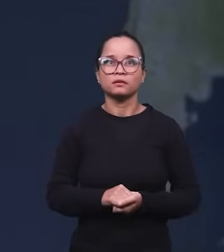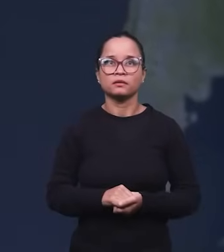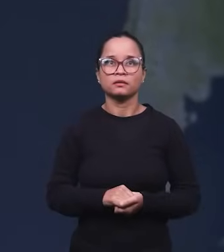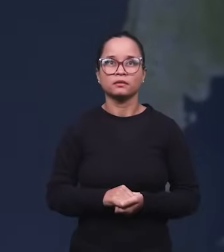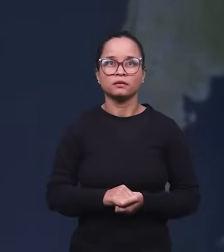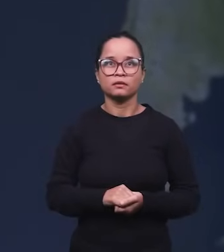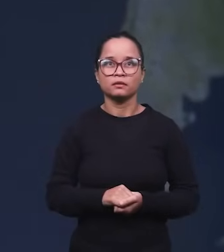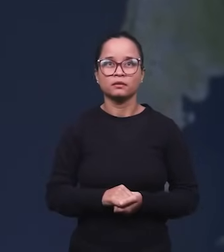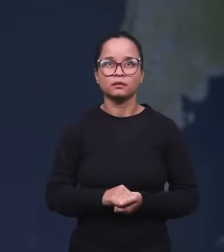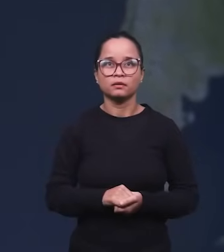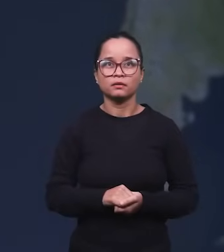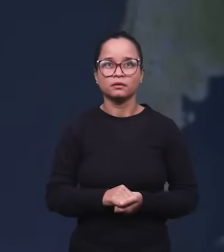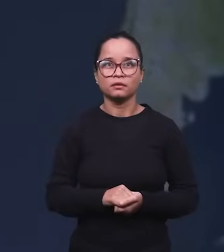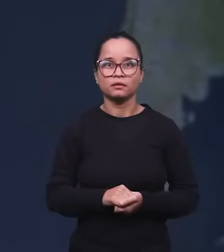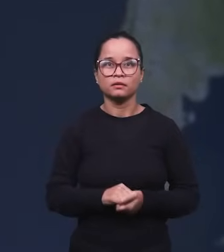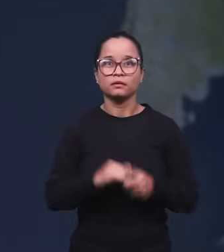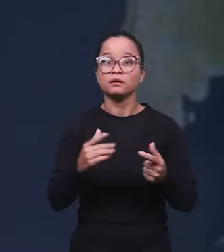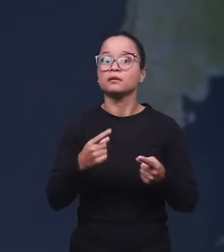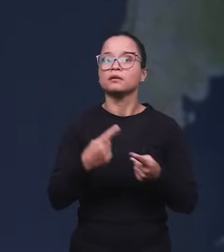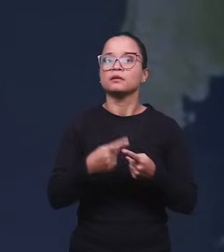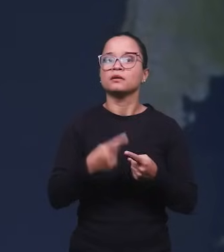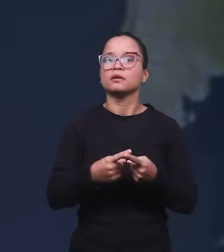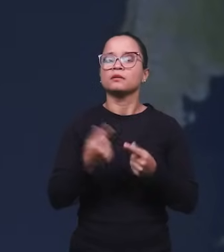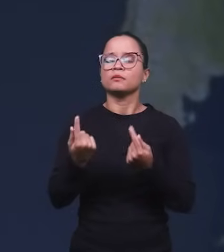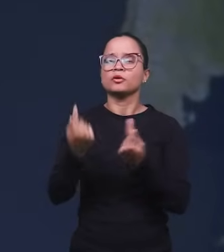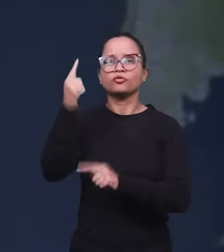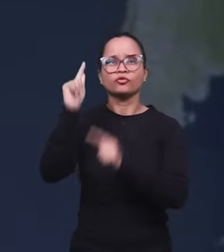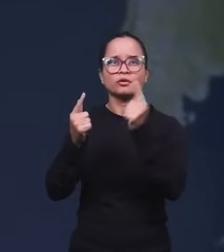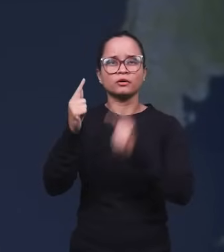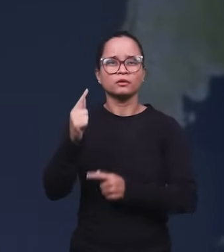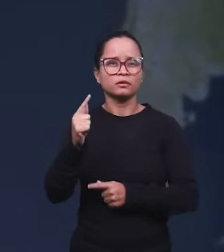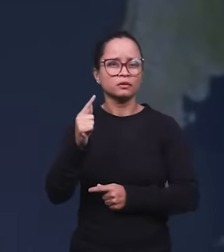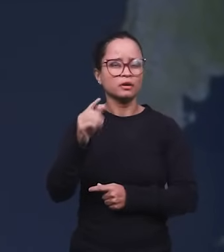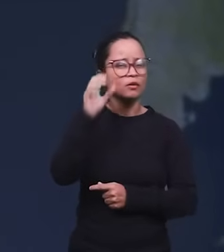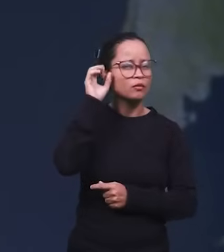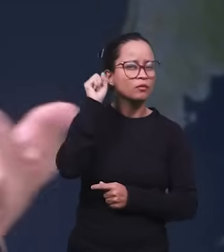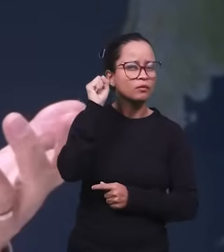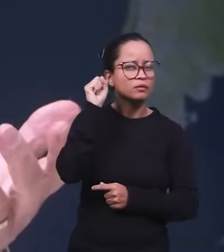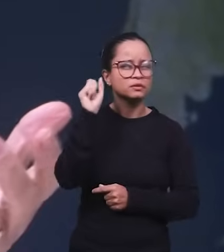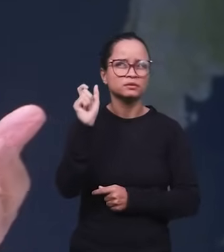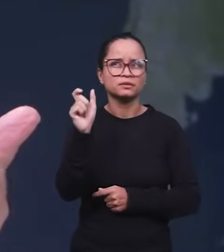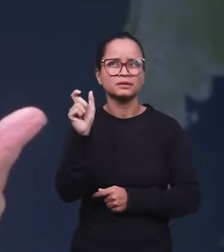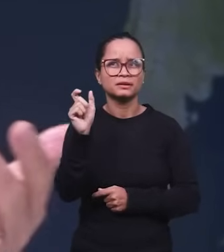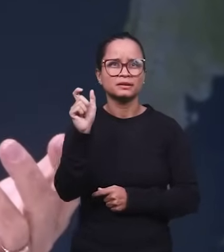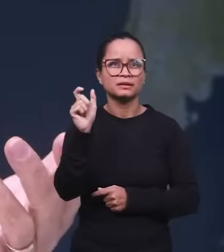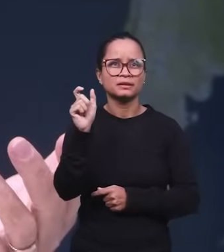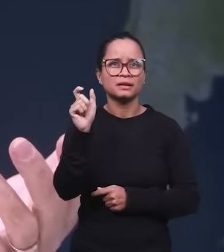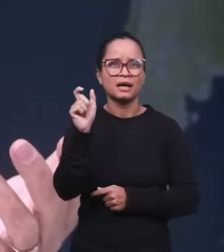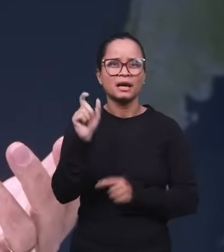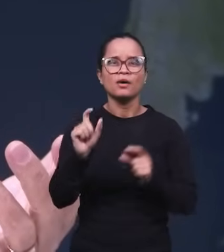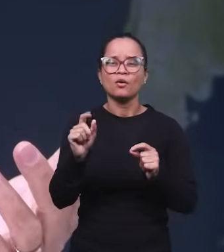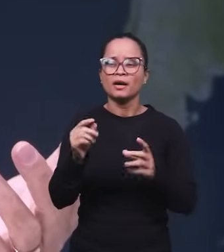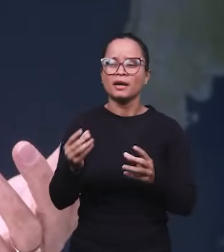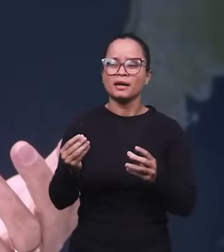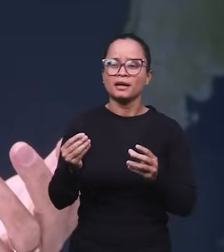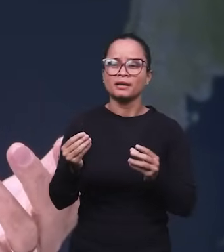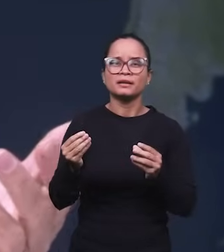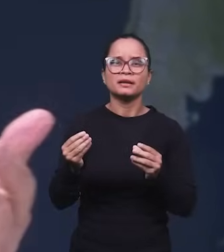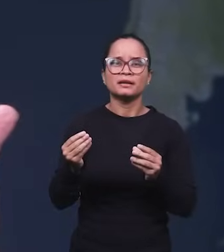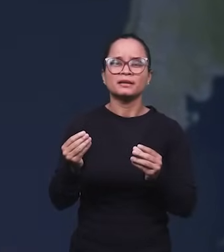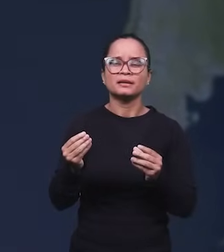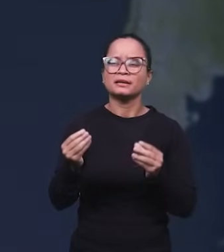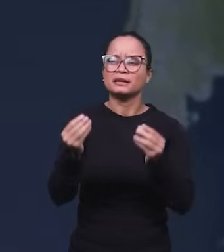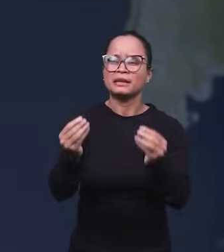Yesterday I gave a word to Chile. Ok. Mas aí quem ouve aquilo, mas que palavra é essa que ele deu?